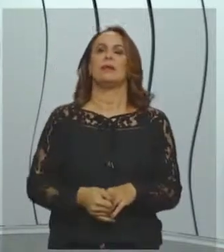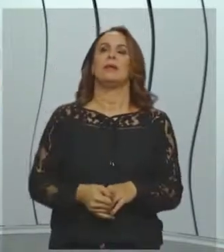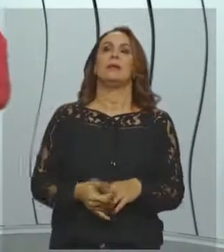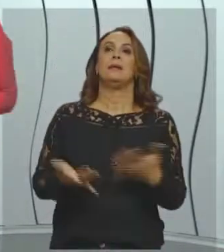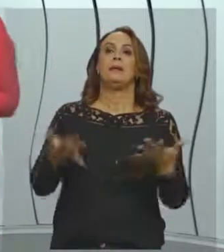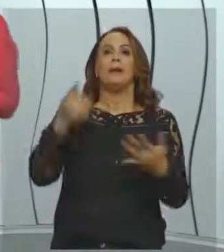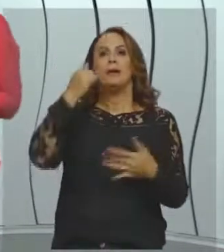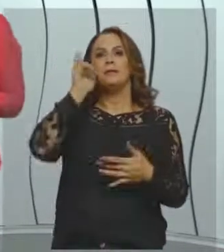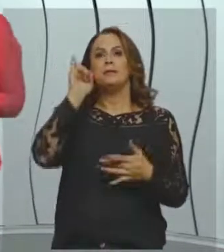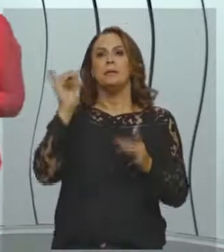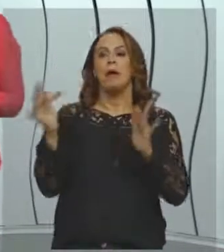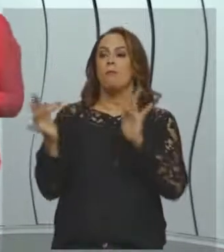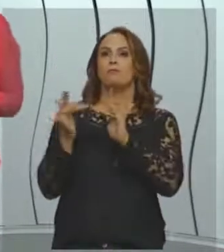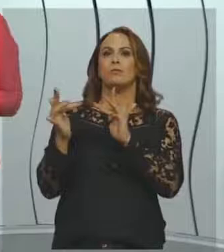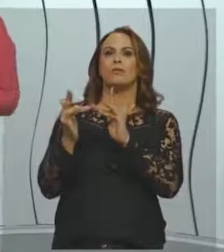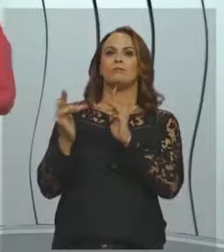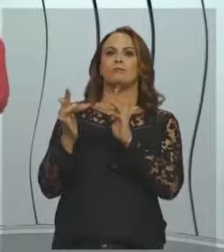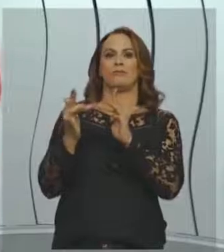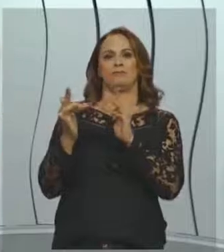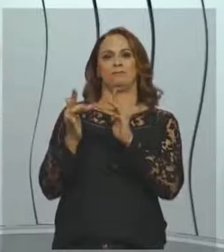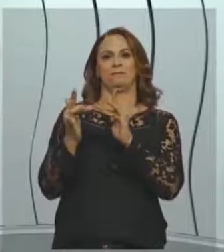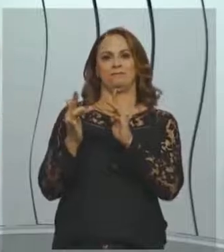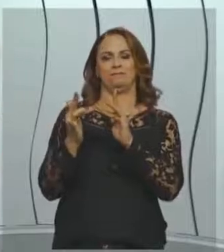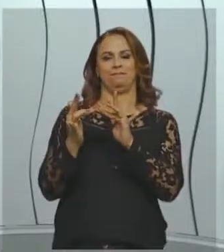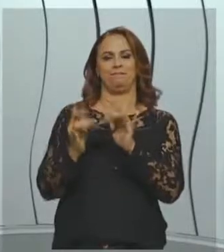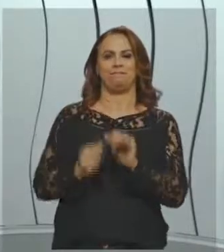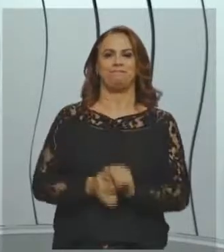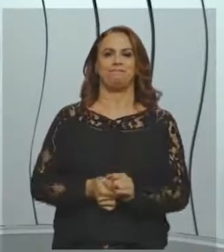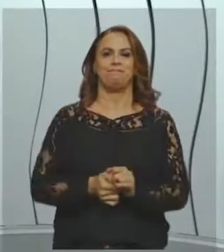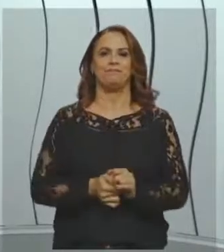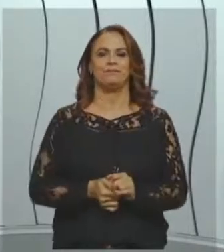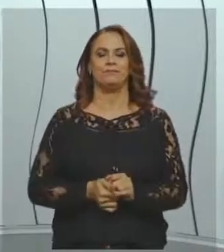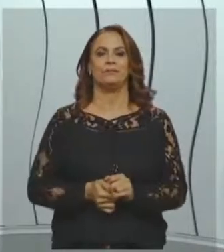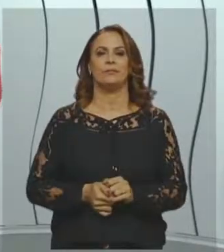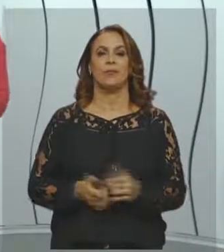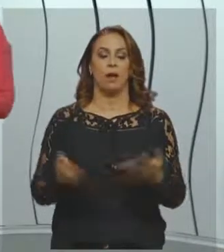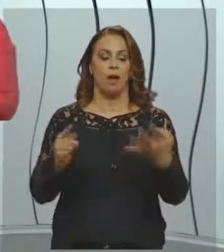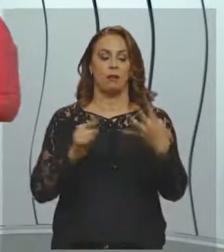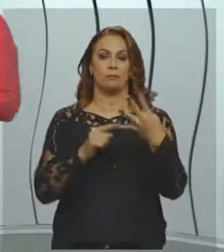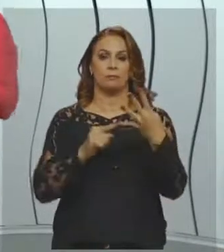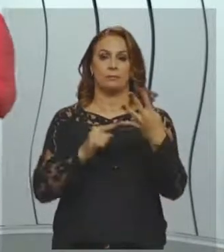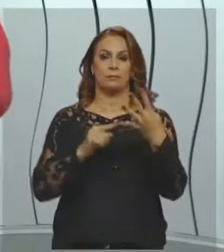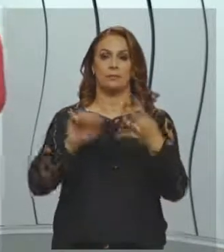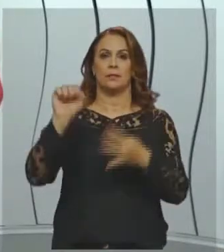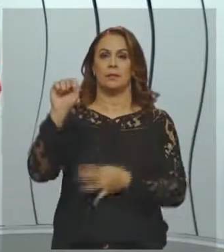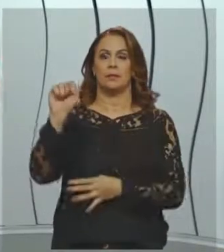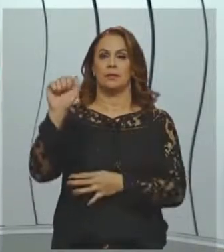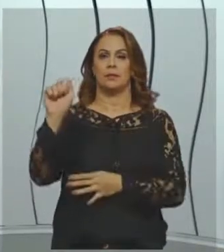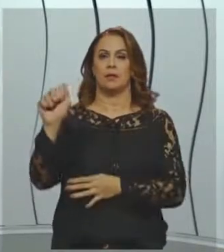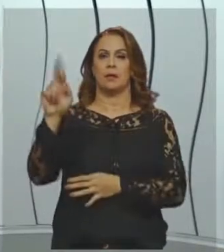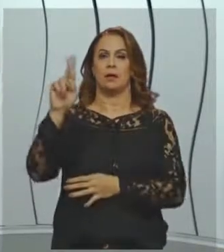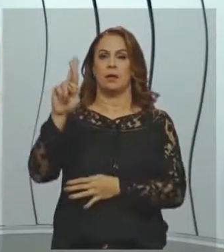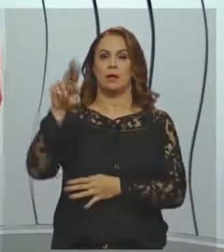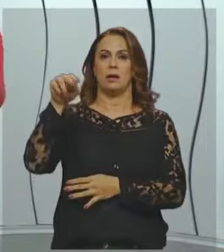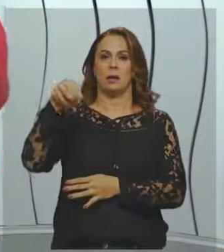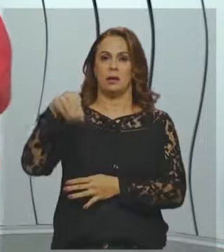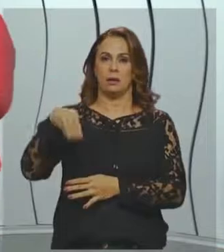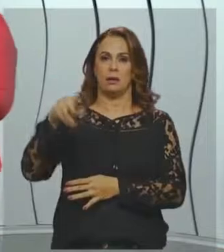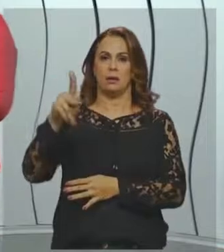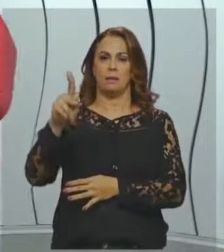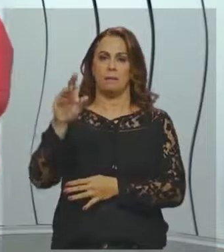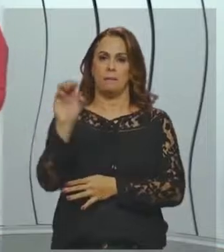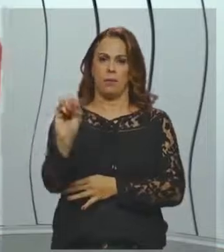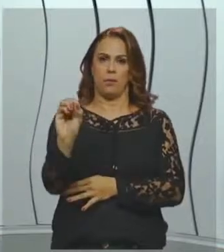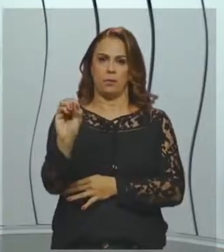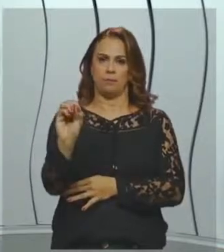contato direto com as pessoas contaminadas. Sarampo é uma doença infecciosa, ela é grave, também não